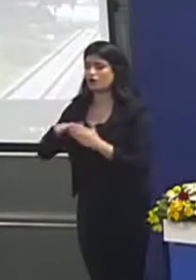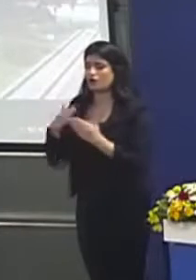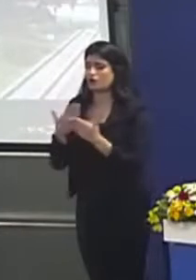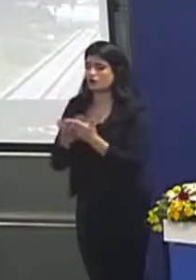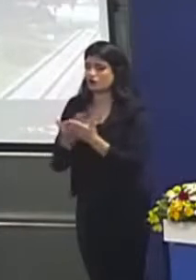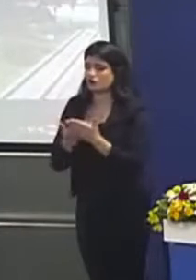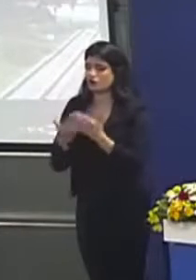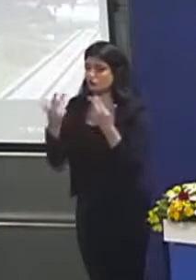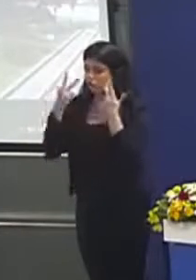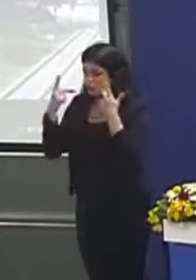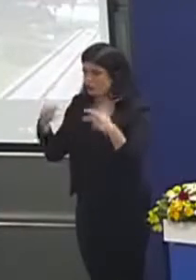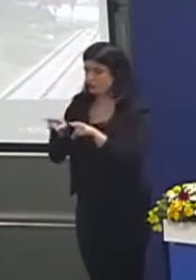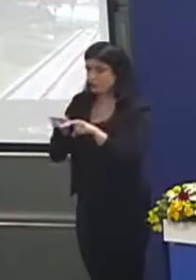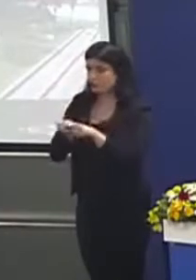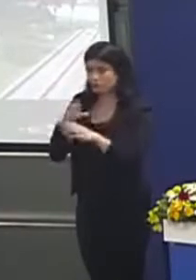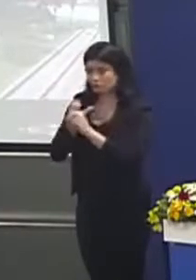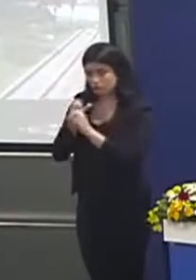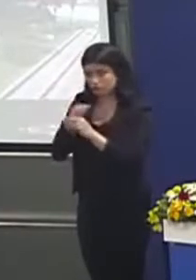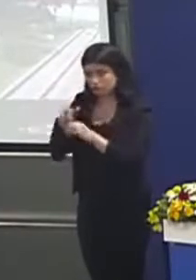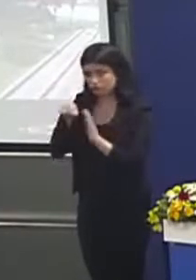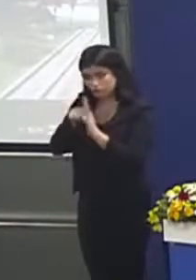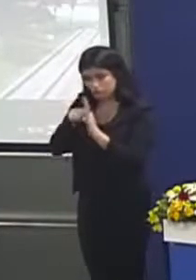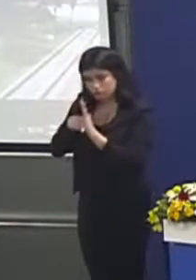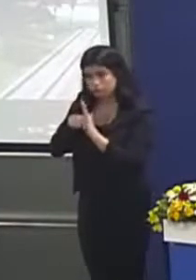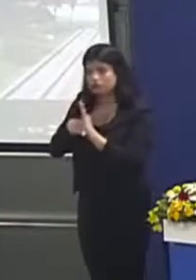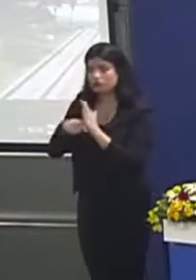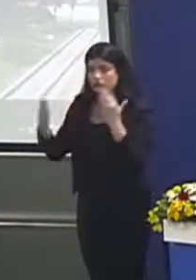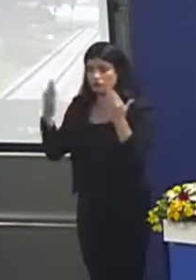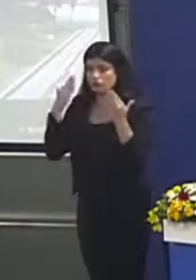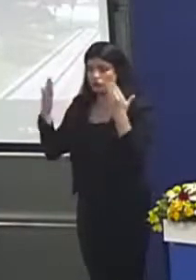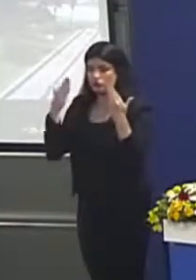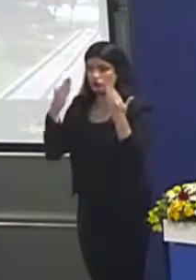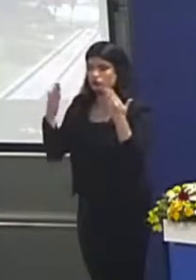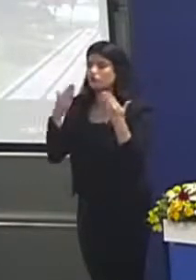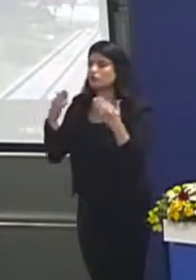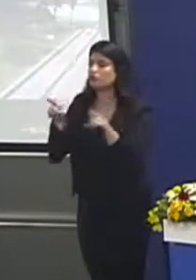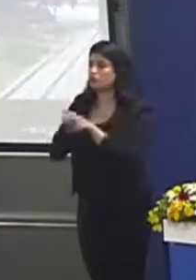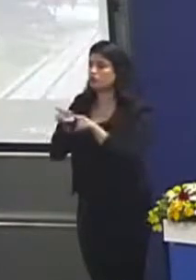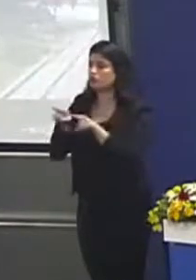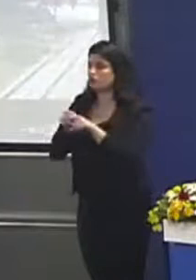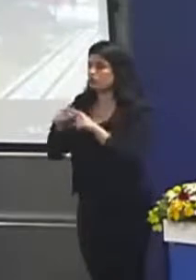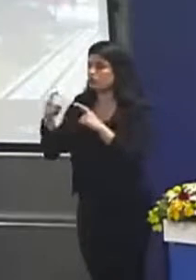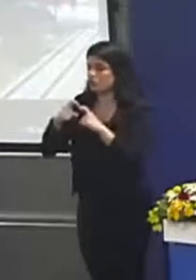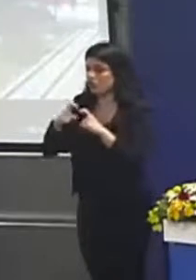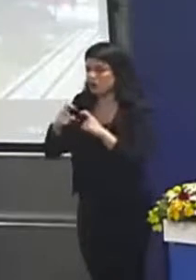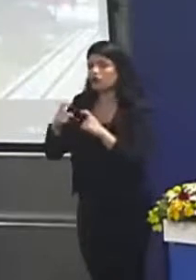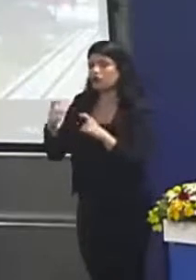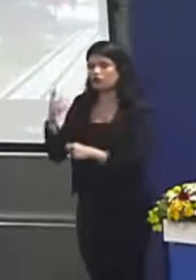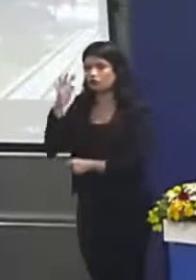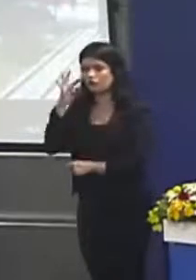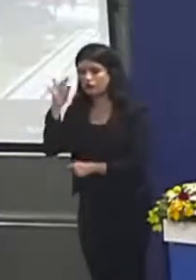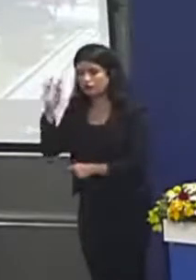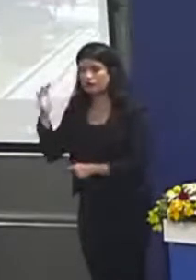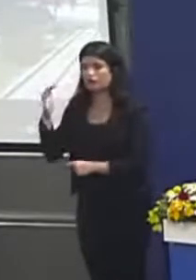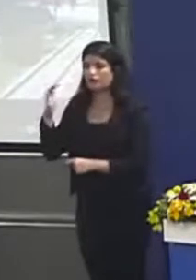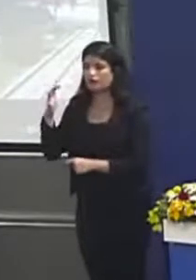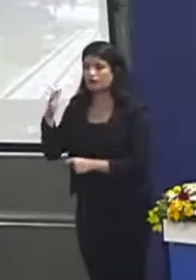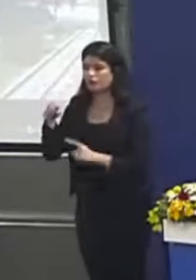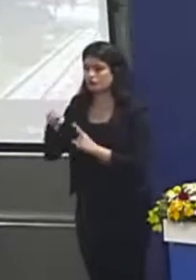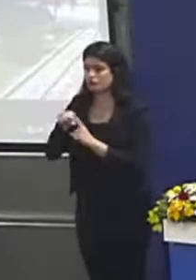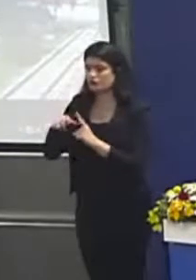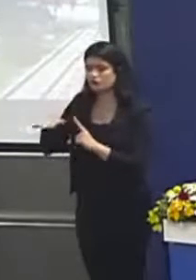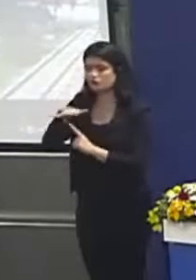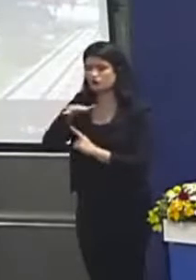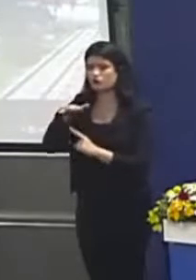de psicologia, além das formações nos cursos das áreas de medicina, filosofia, sociologia,